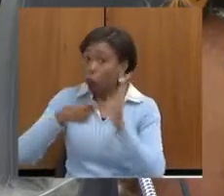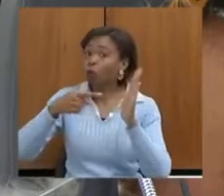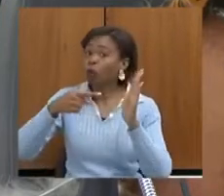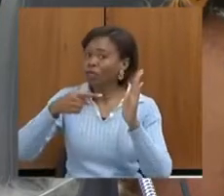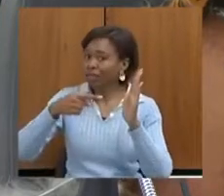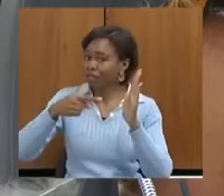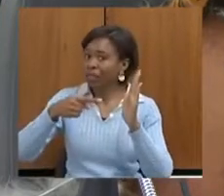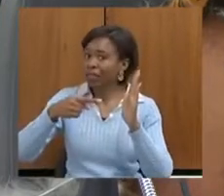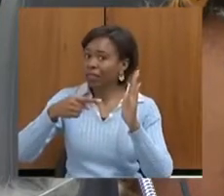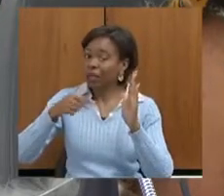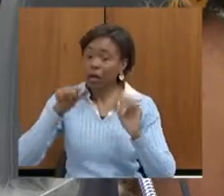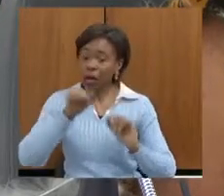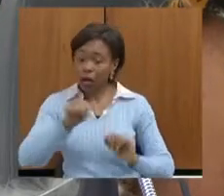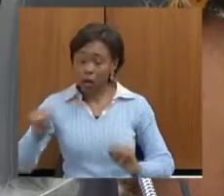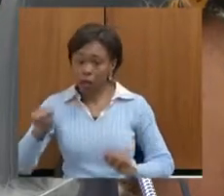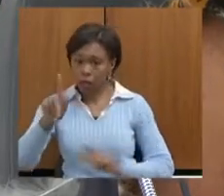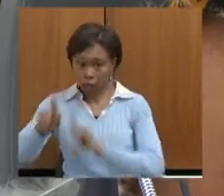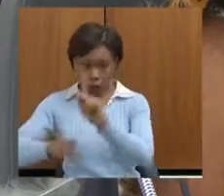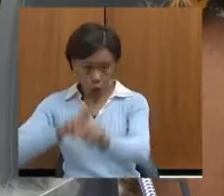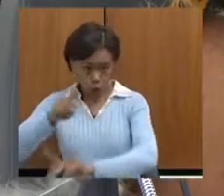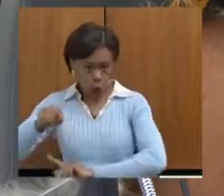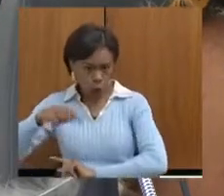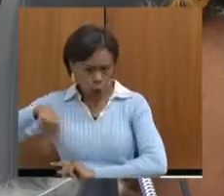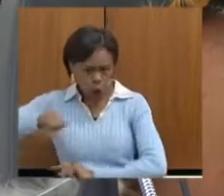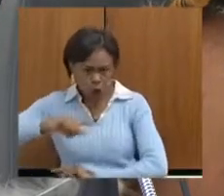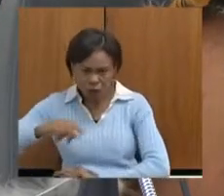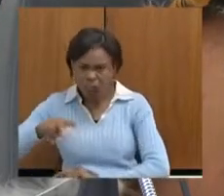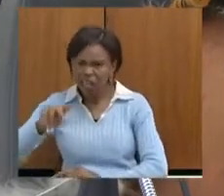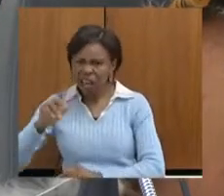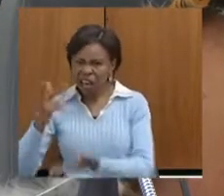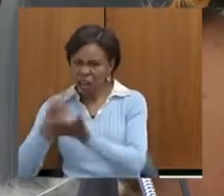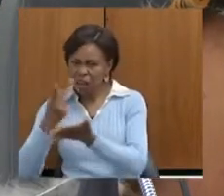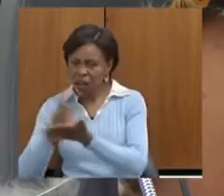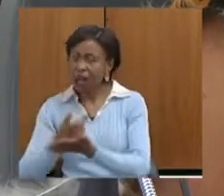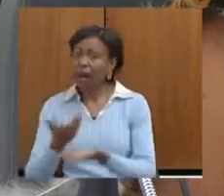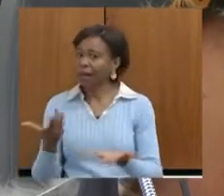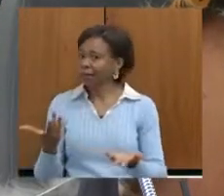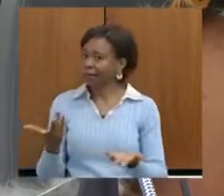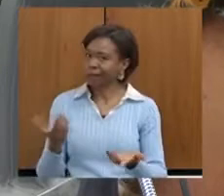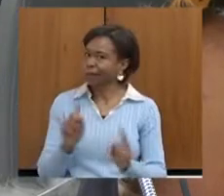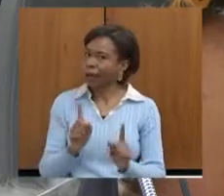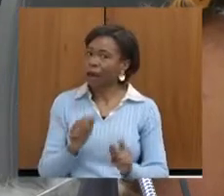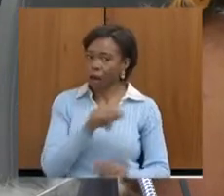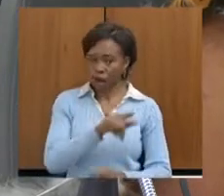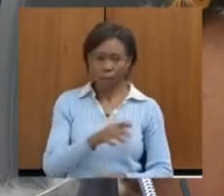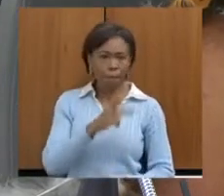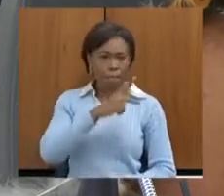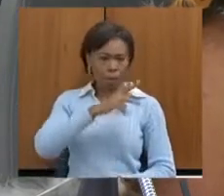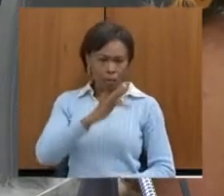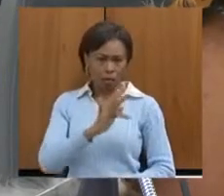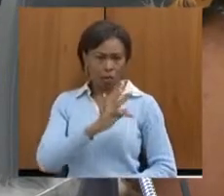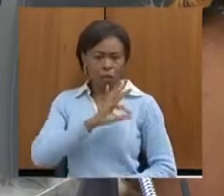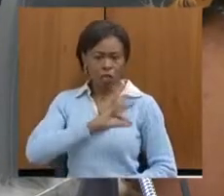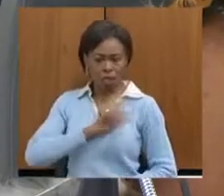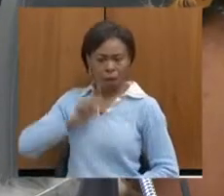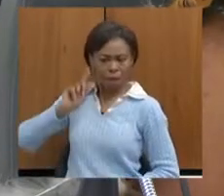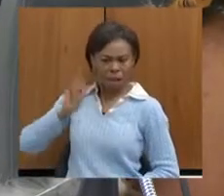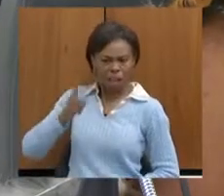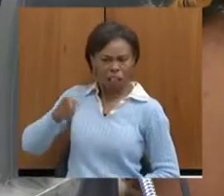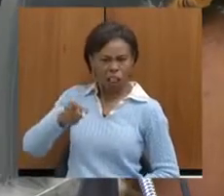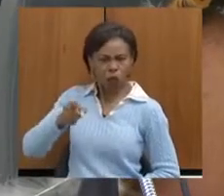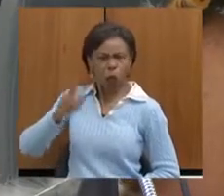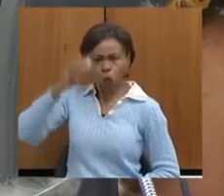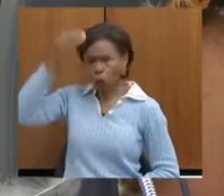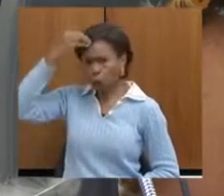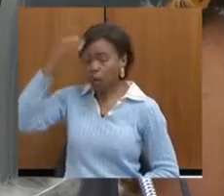atingido ouvir o vilão EA Polícia Federal Bate na Porta dele para dizer que ele é o culpado mas o a